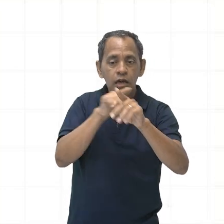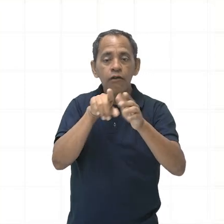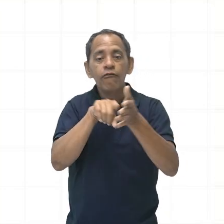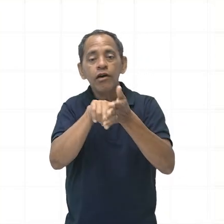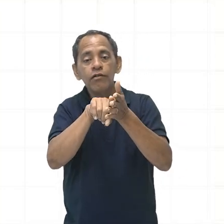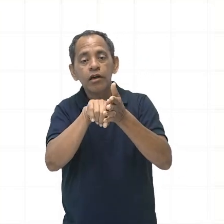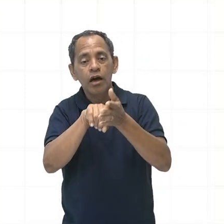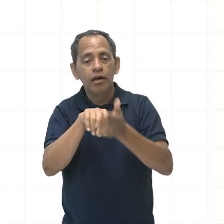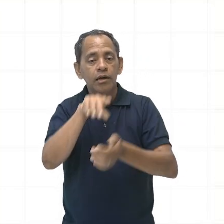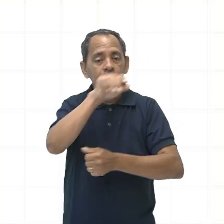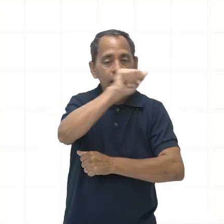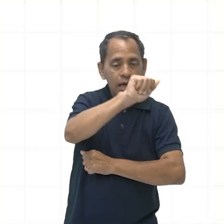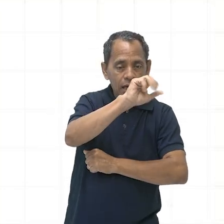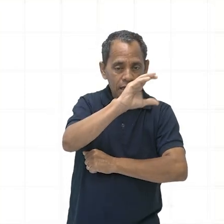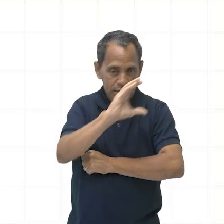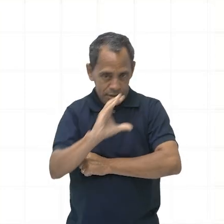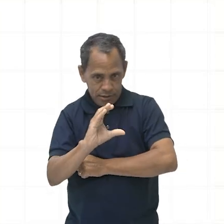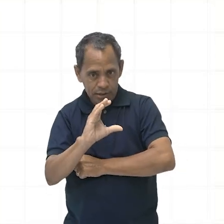aqui, AC,